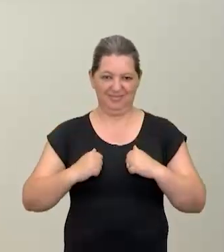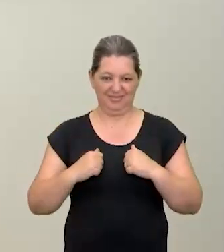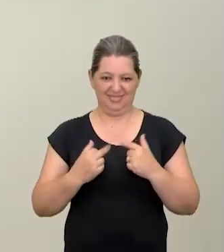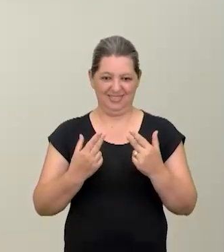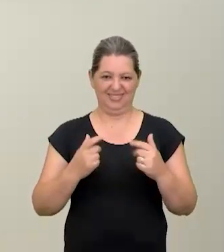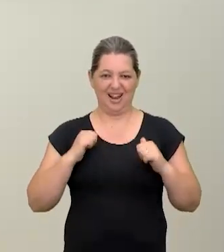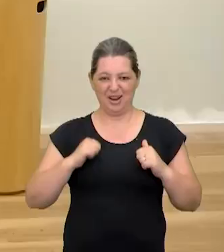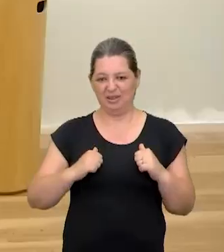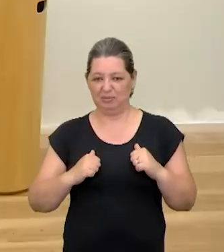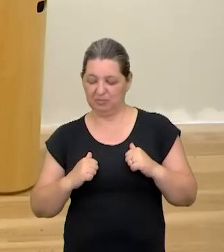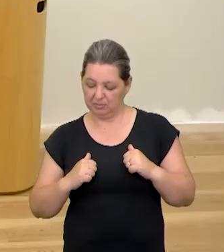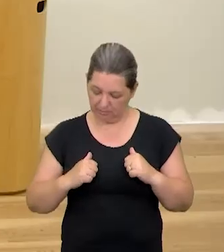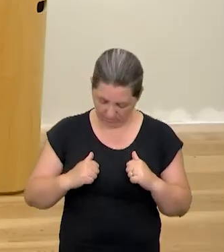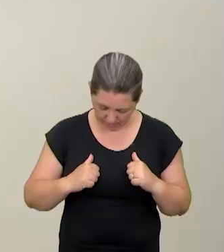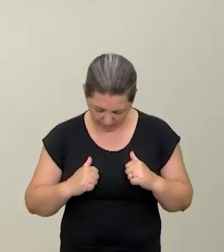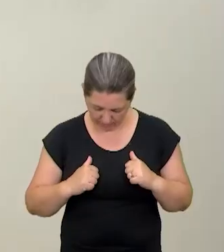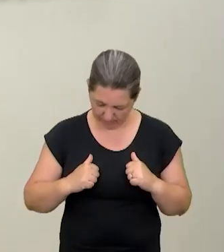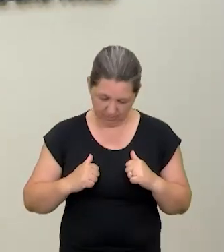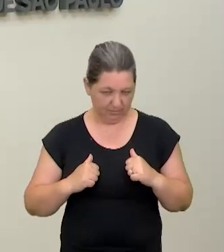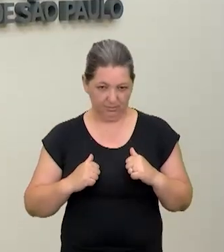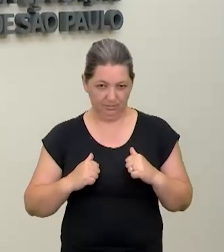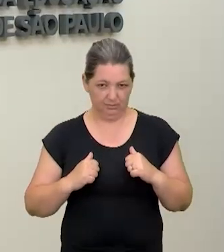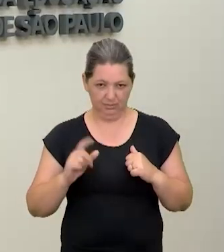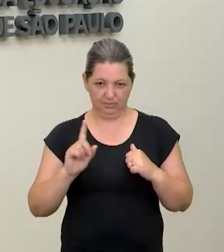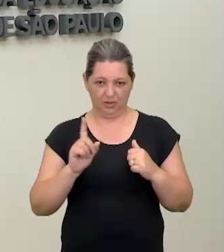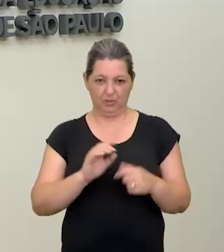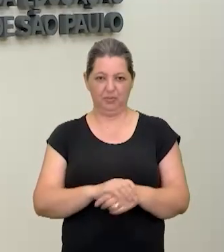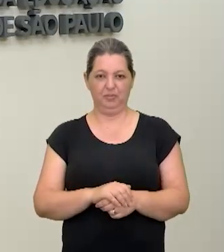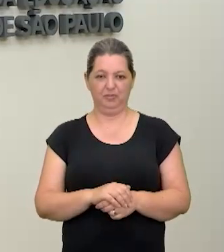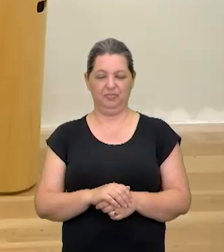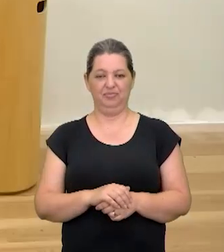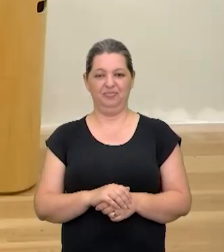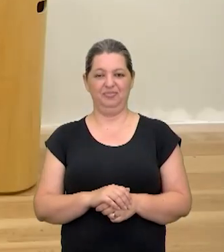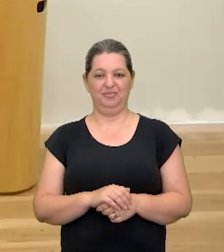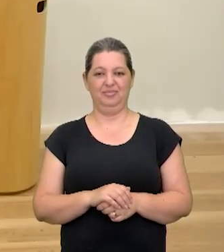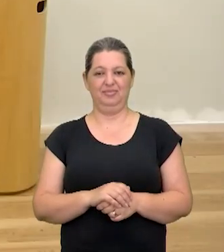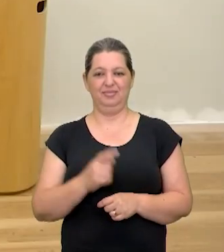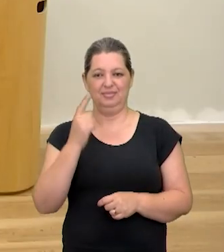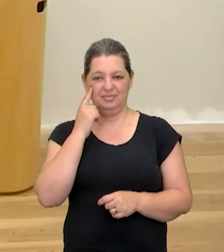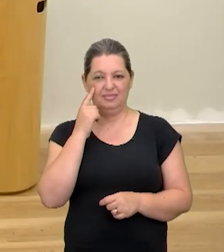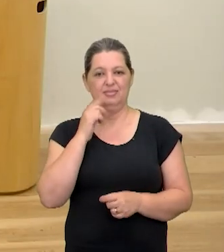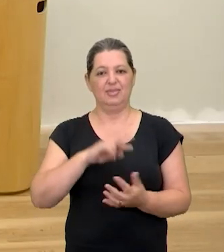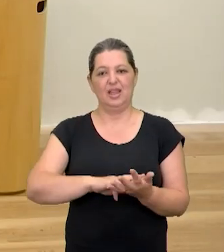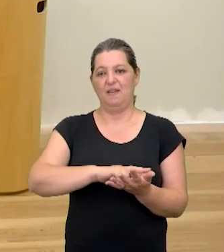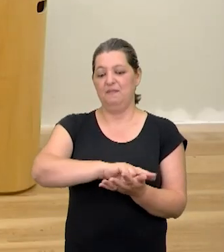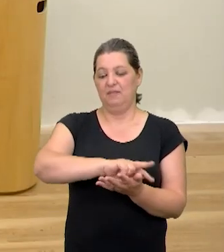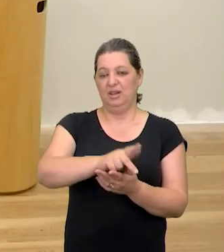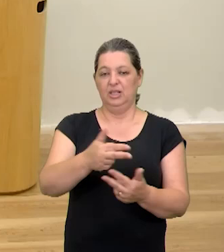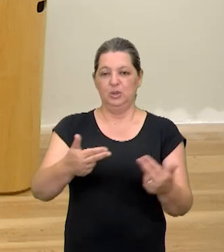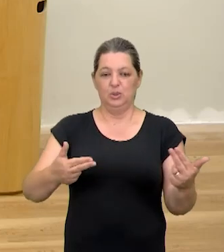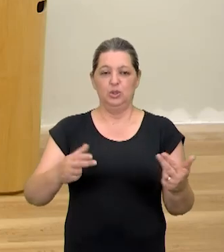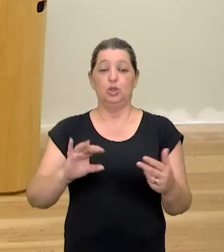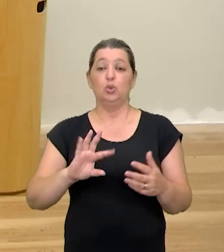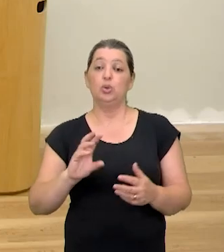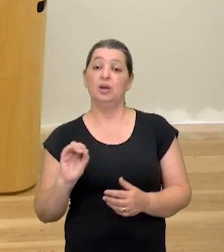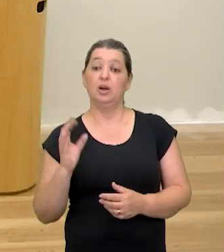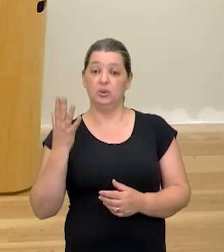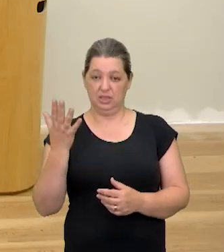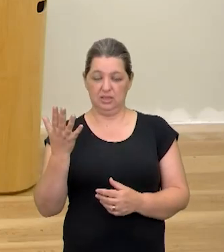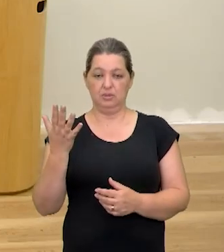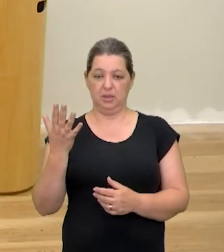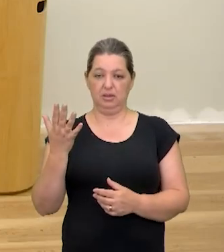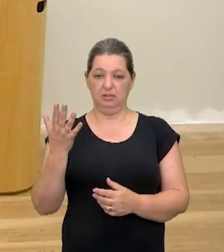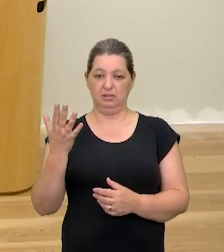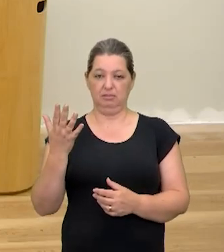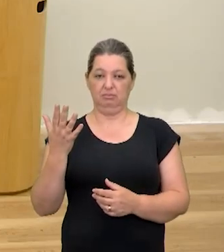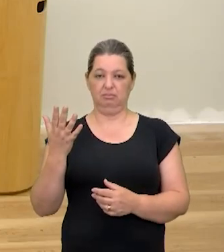tá andando assim. Não, calma. É uma mochilinha que envolve muitas coisas, todos os acontecimentos que